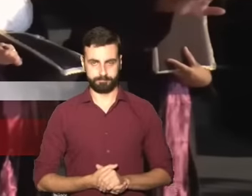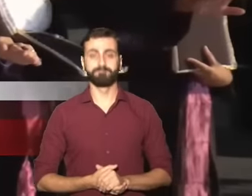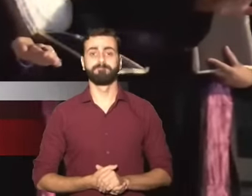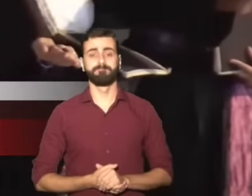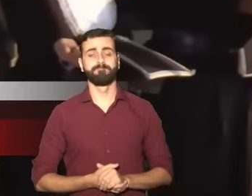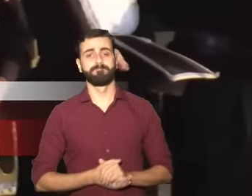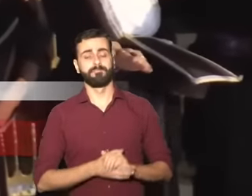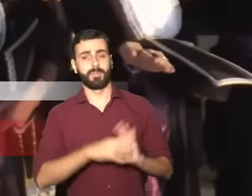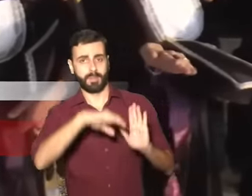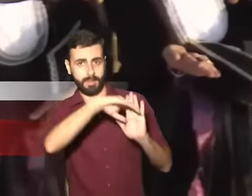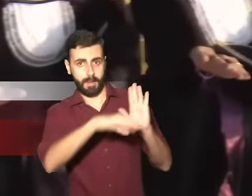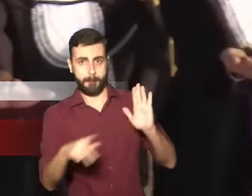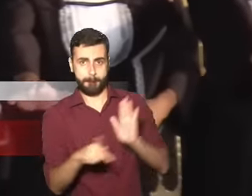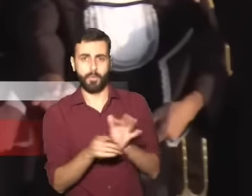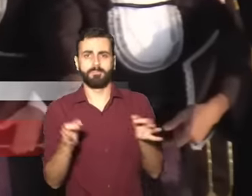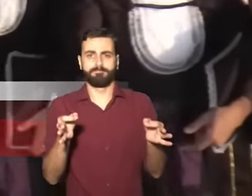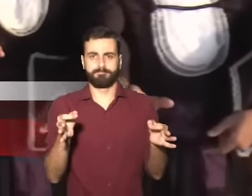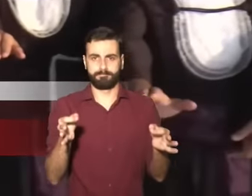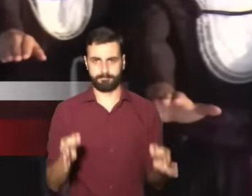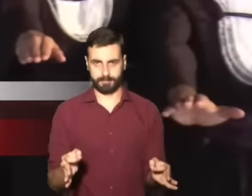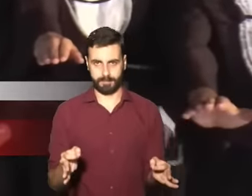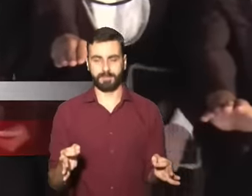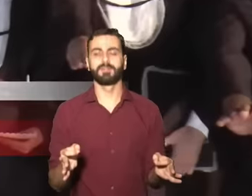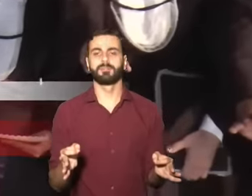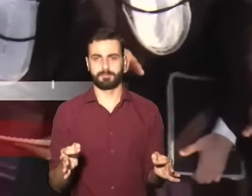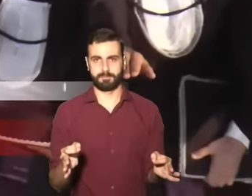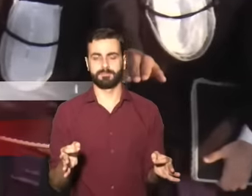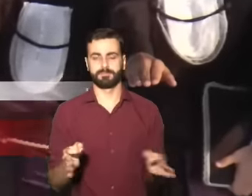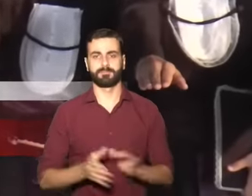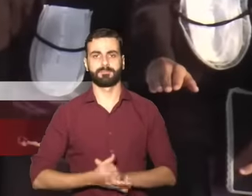dos princípios da honestidade